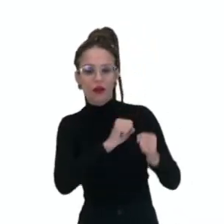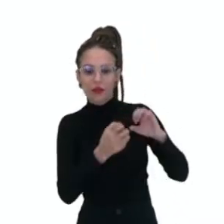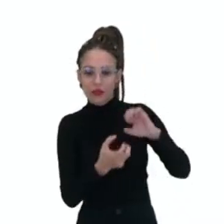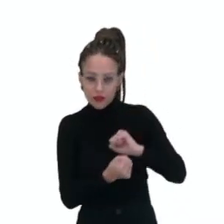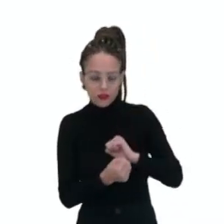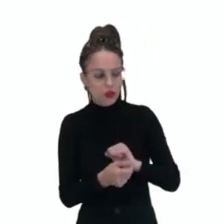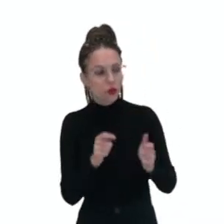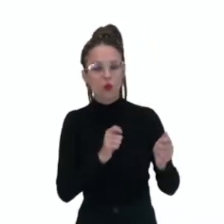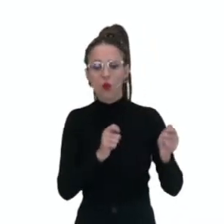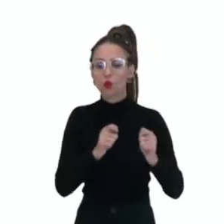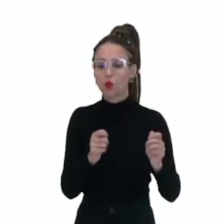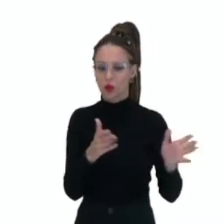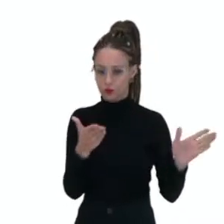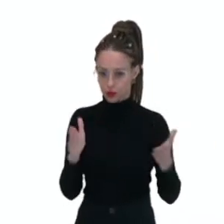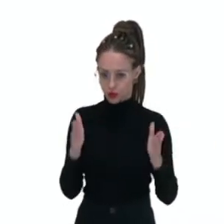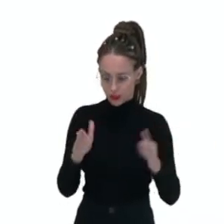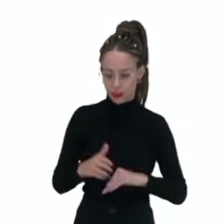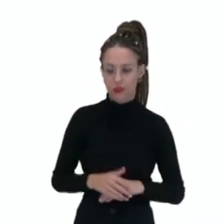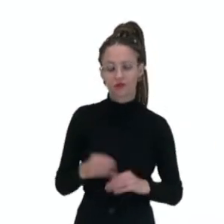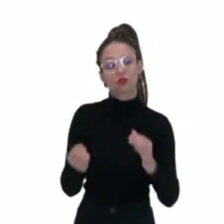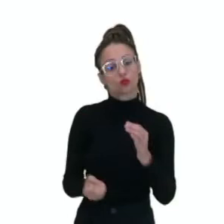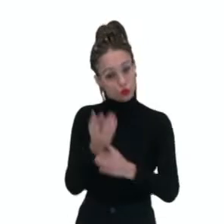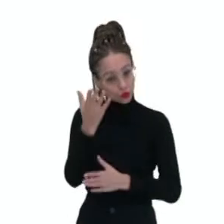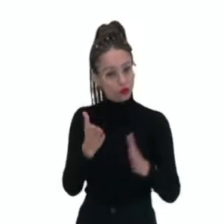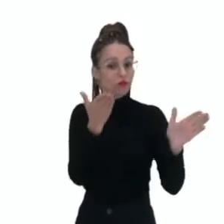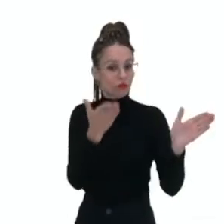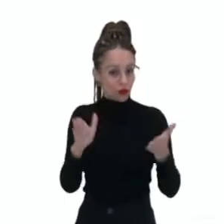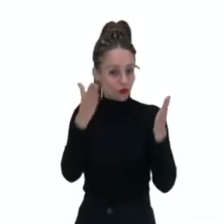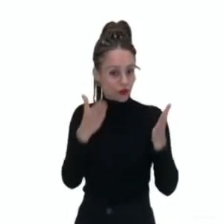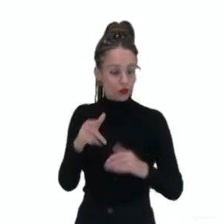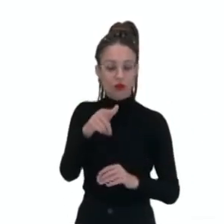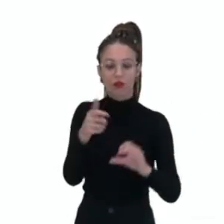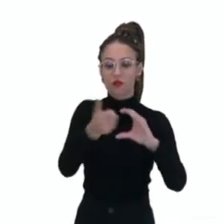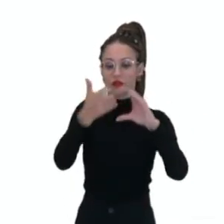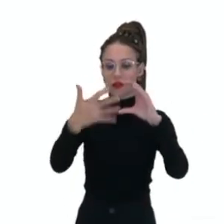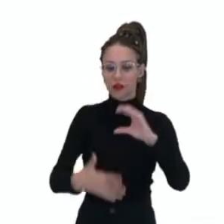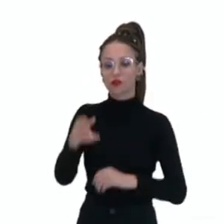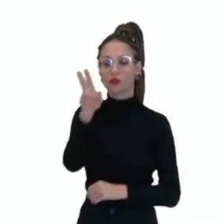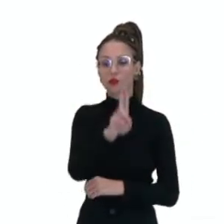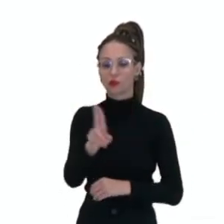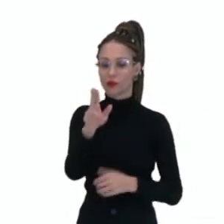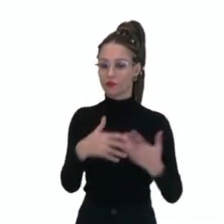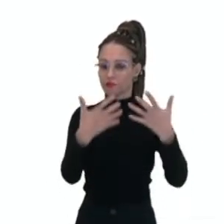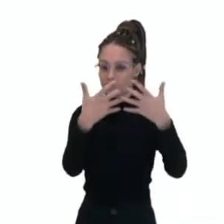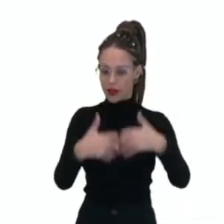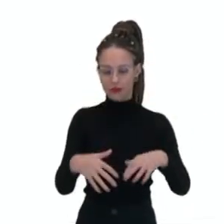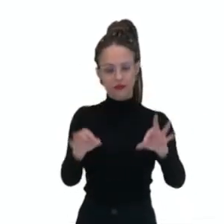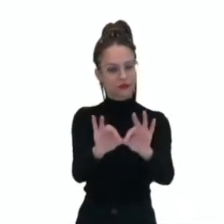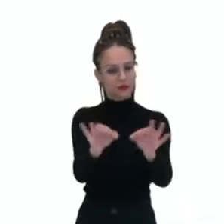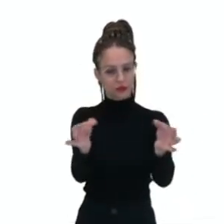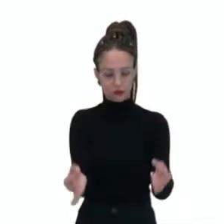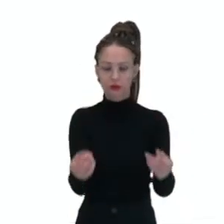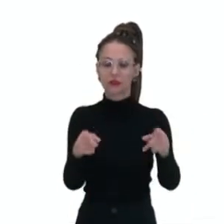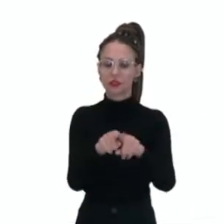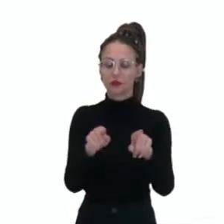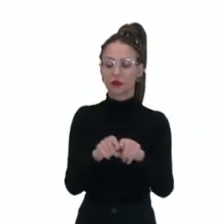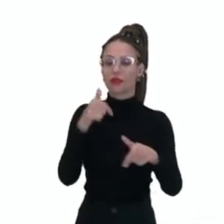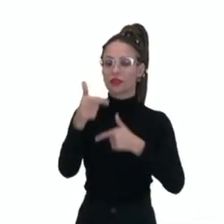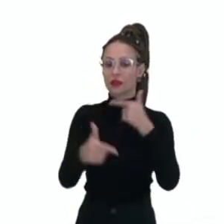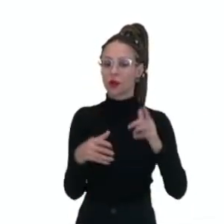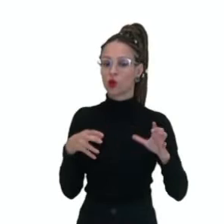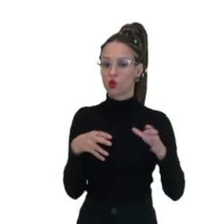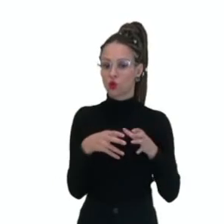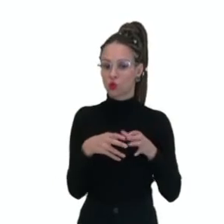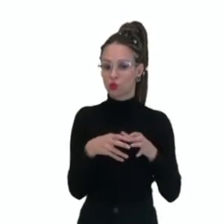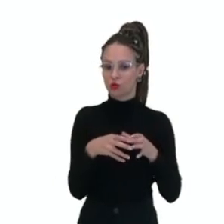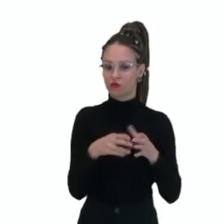para controlar a produção. Surgiu a manufatura, caracterizada pelo uso de máquinas simples e pelo trabalho em grupo